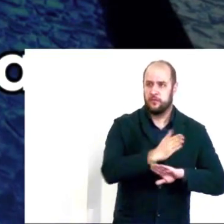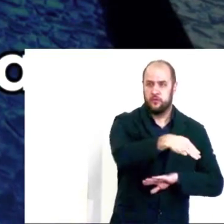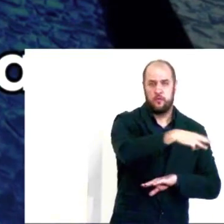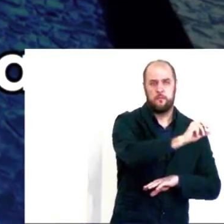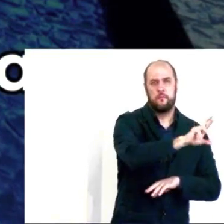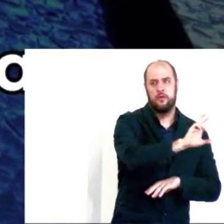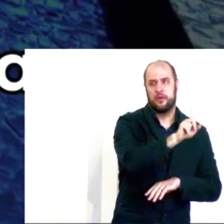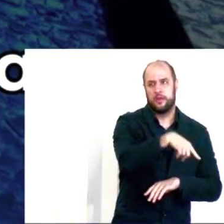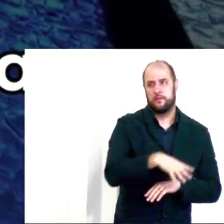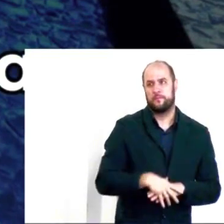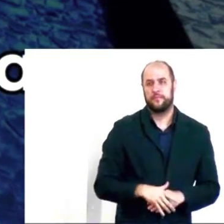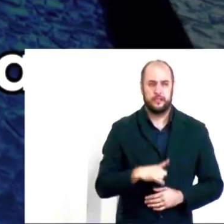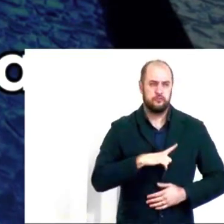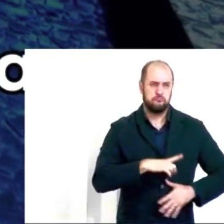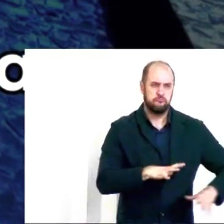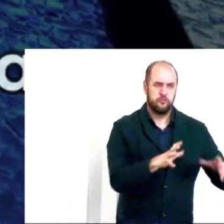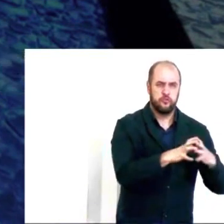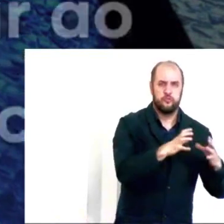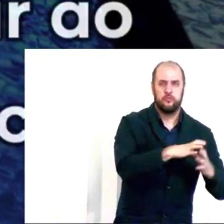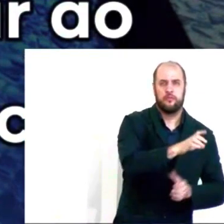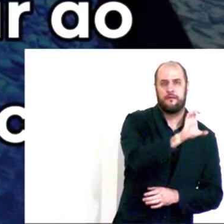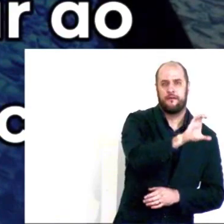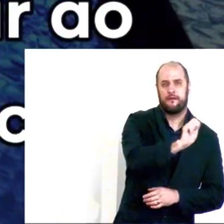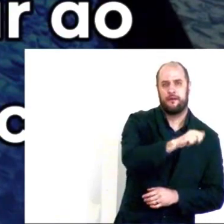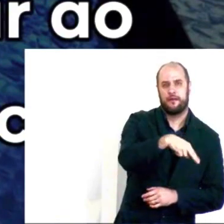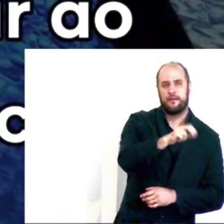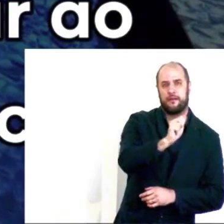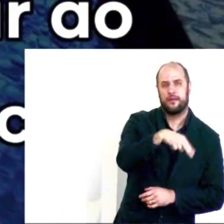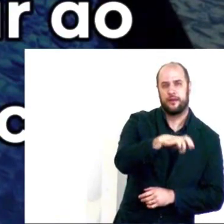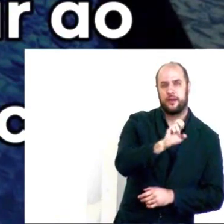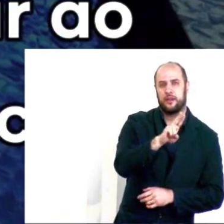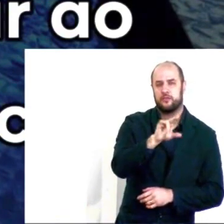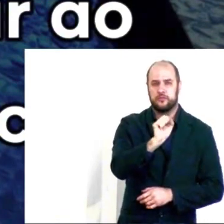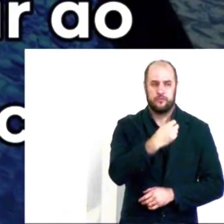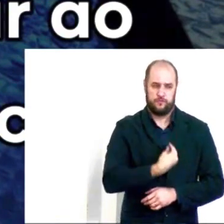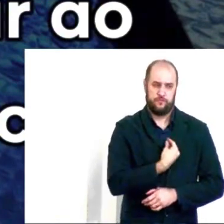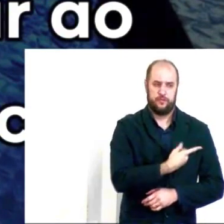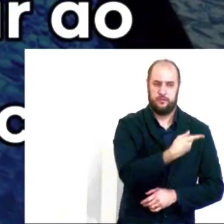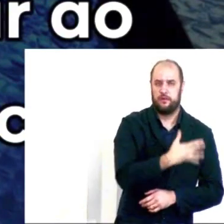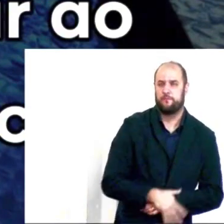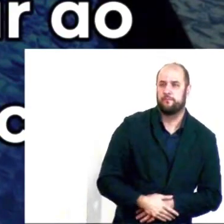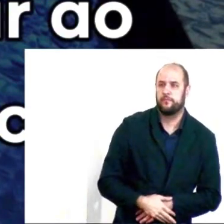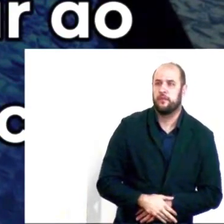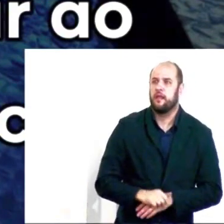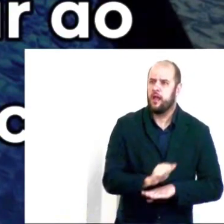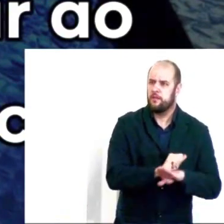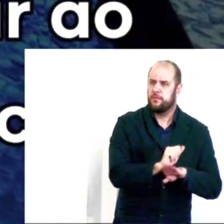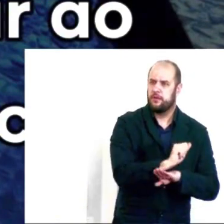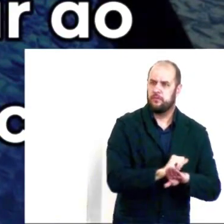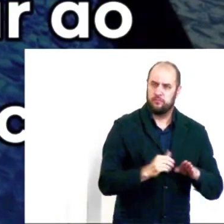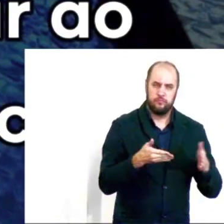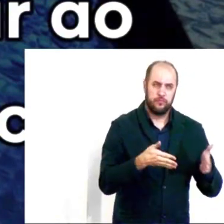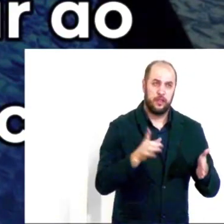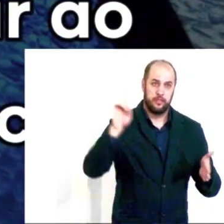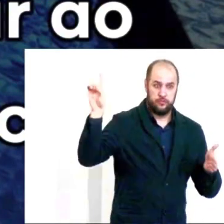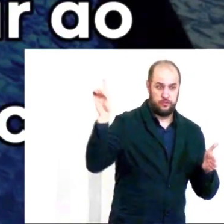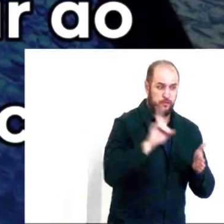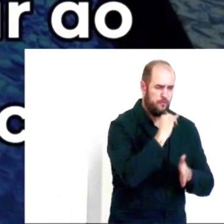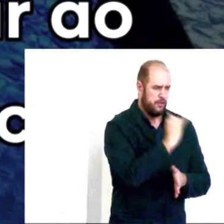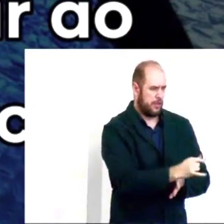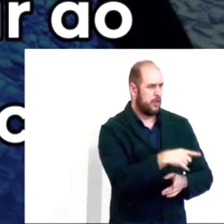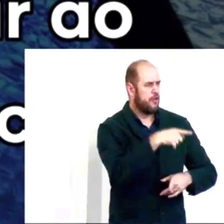Nesse tempo, os cananeus habitavam essa terra. Apareceu o Senhor a Abrão e lhe disse: Darei a tua descendência esta